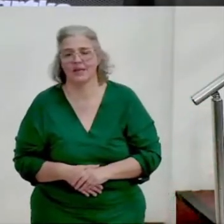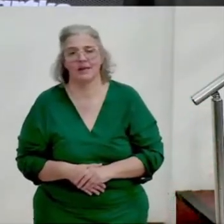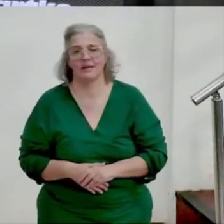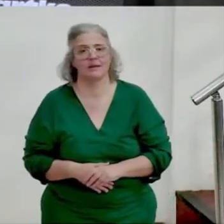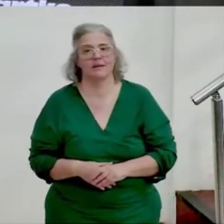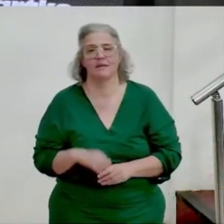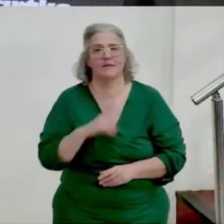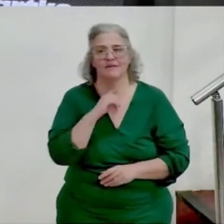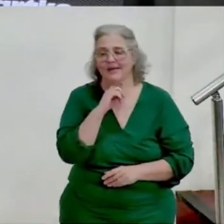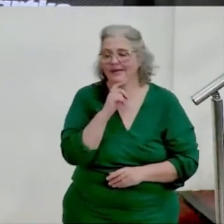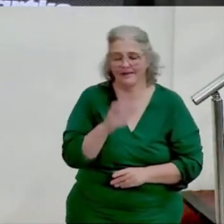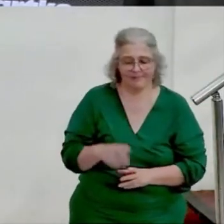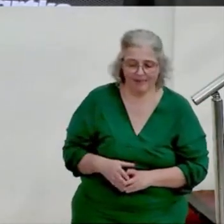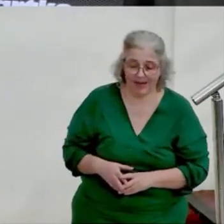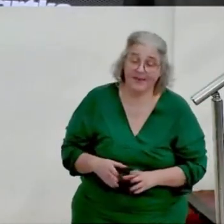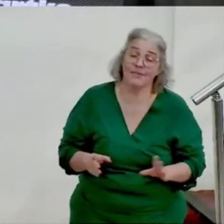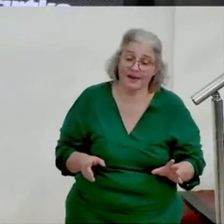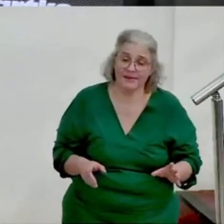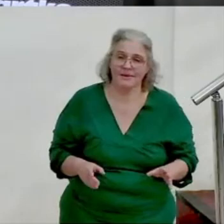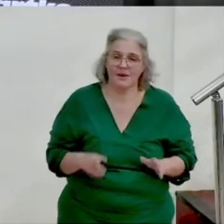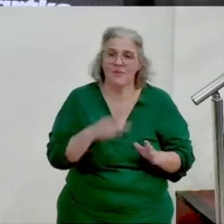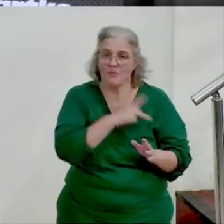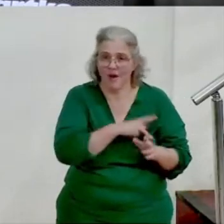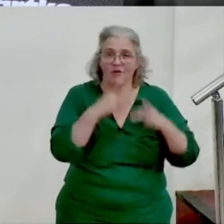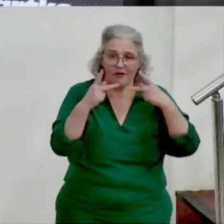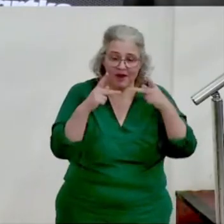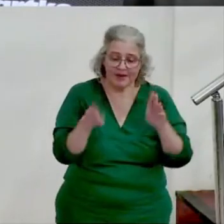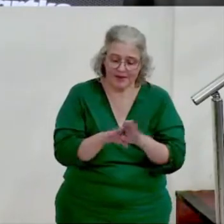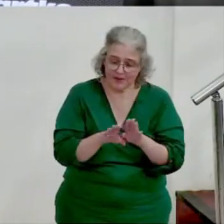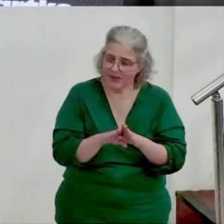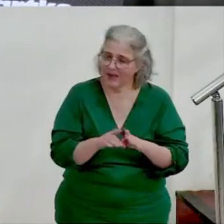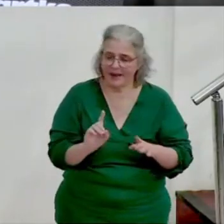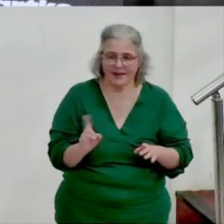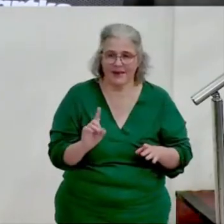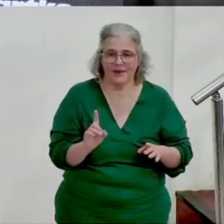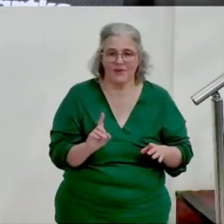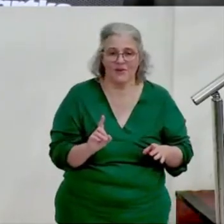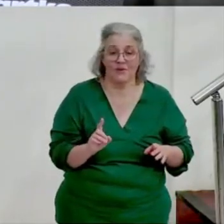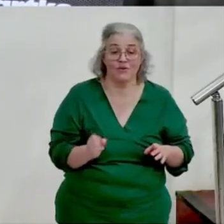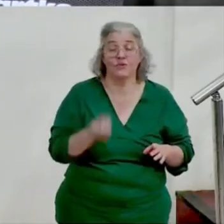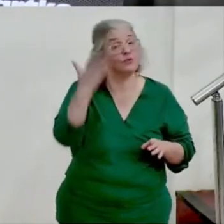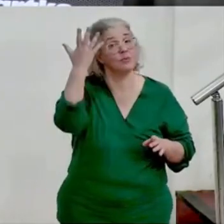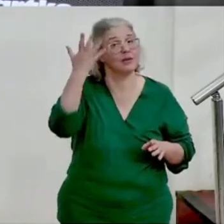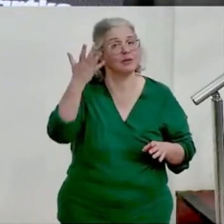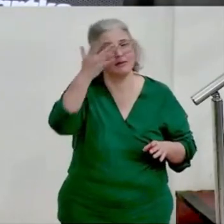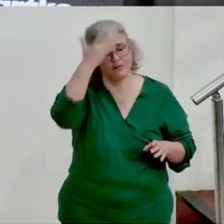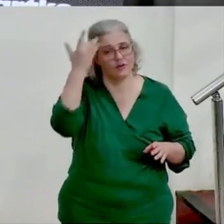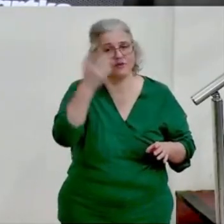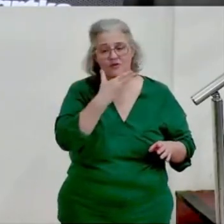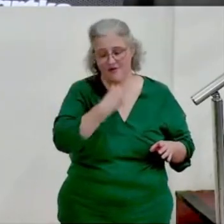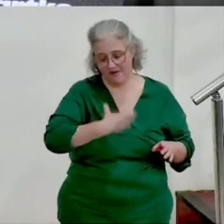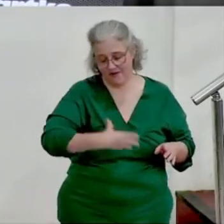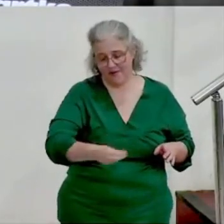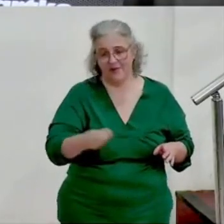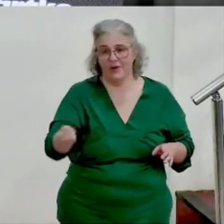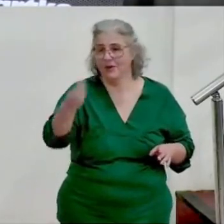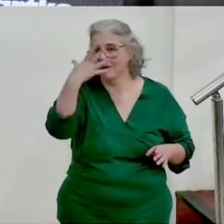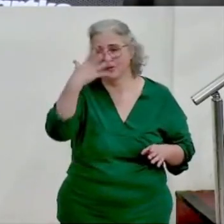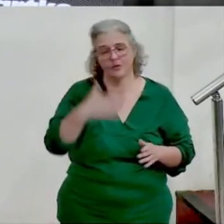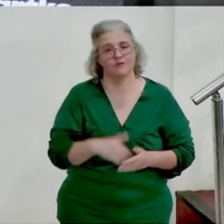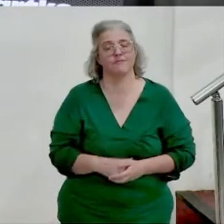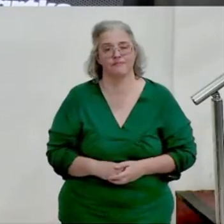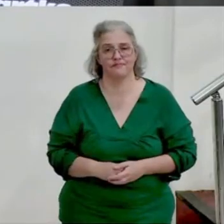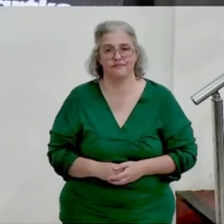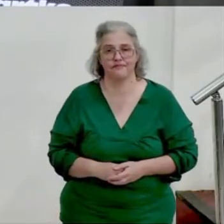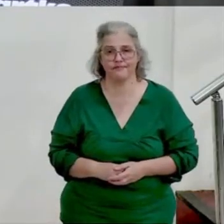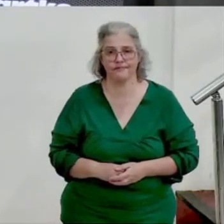filhos da luz. Paulo já disse que os tessalonicenses sabiam de todas essas coisas. Então é de se imaginar que eles ficavam apreensivos